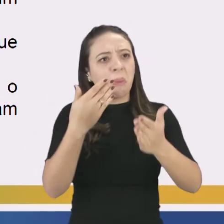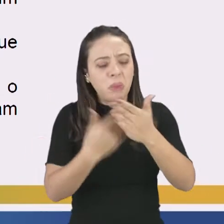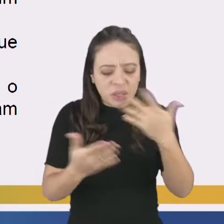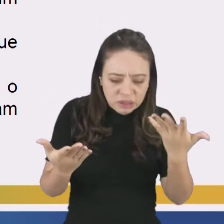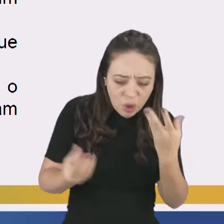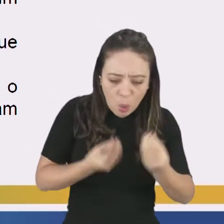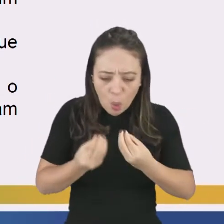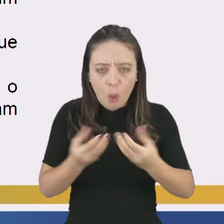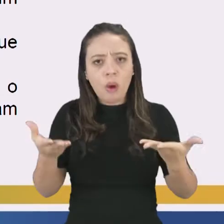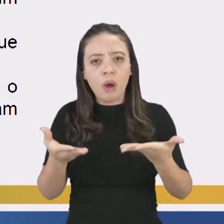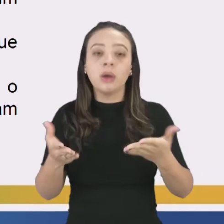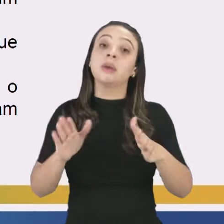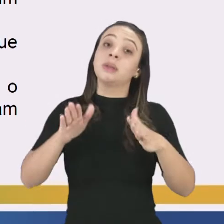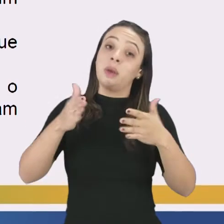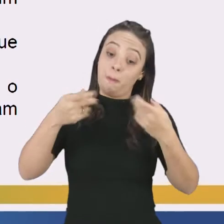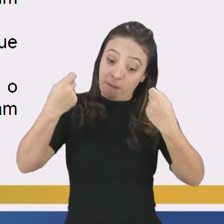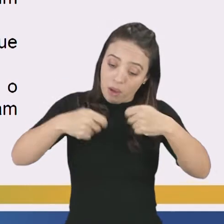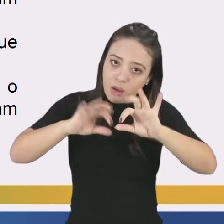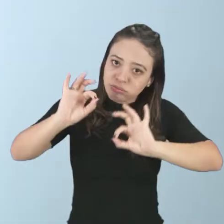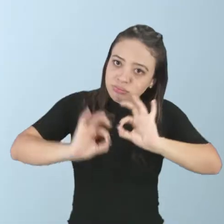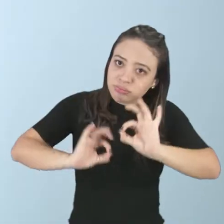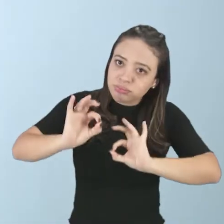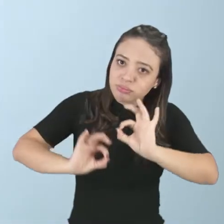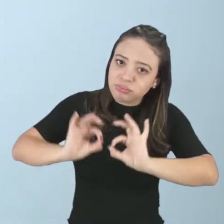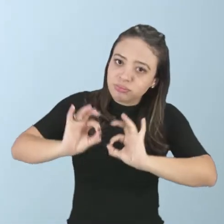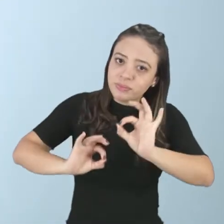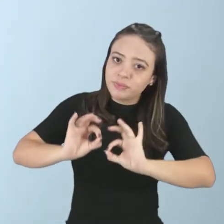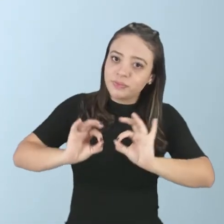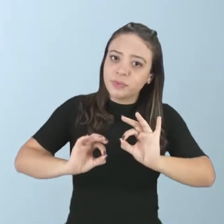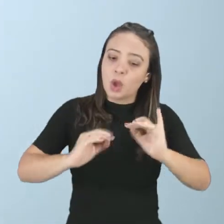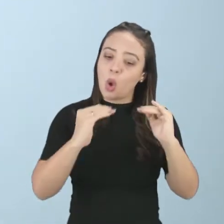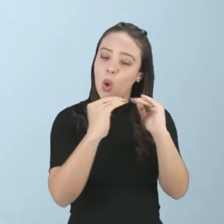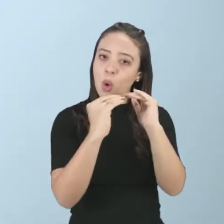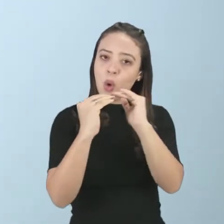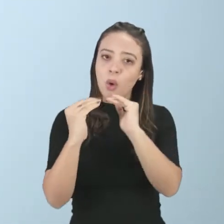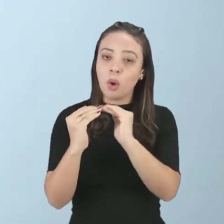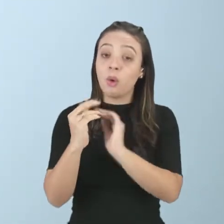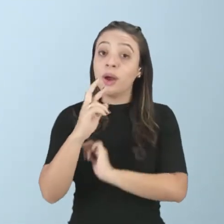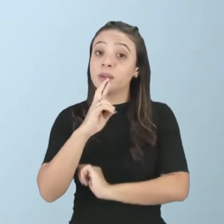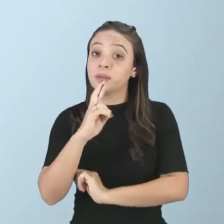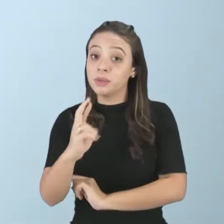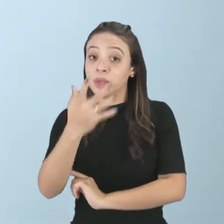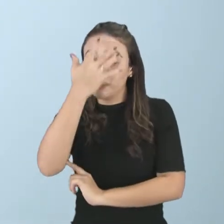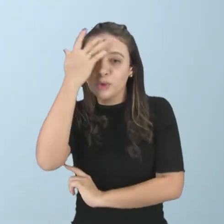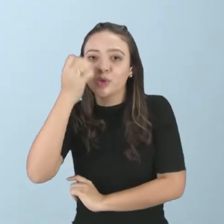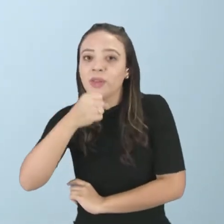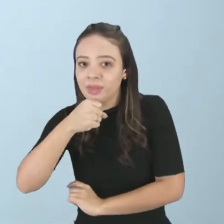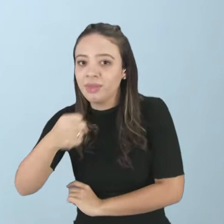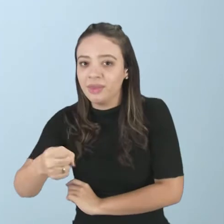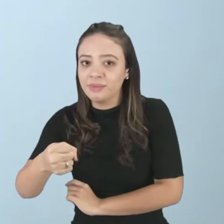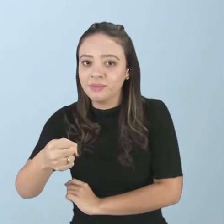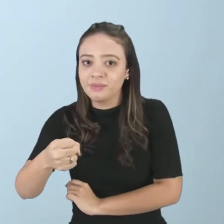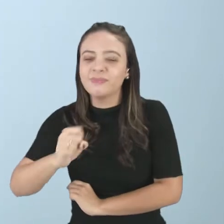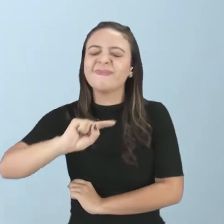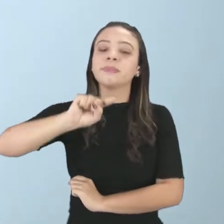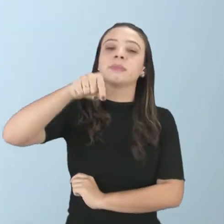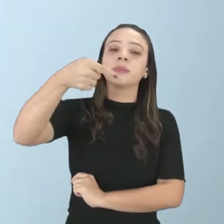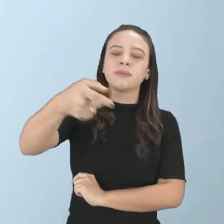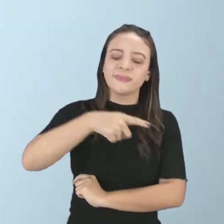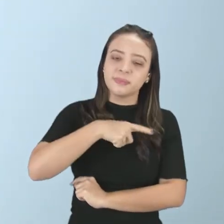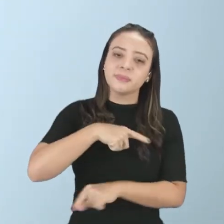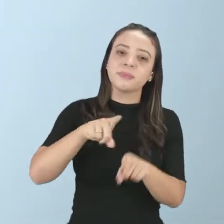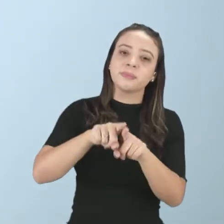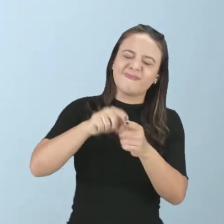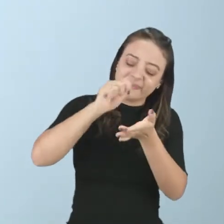perder, para você se adequar de acordo com as respostas do seu entrevistado. Depois, nós temos